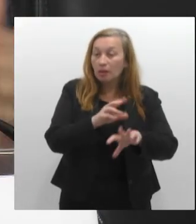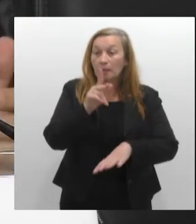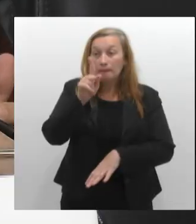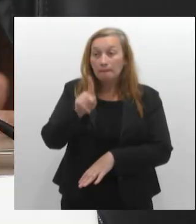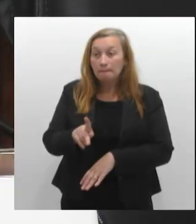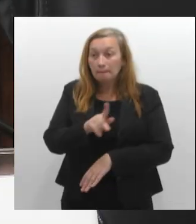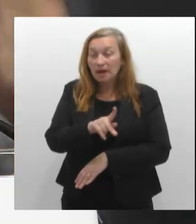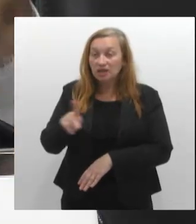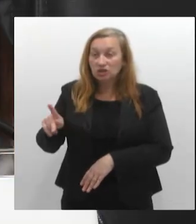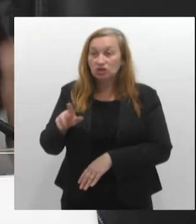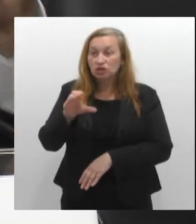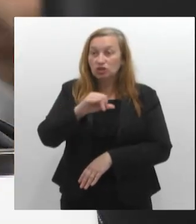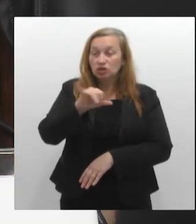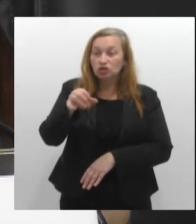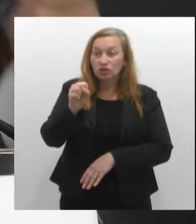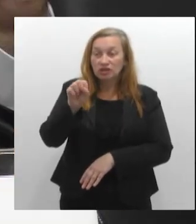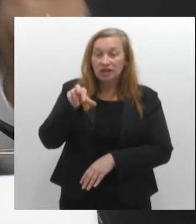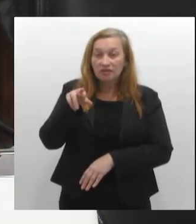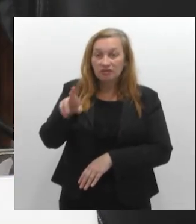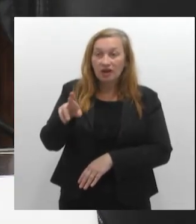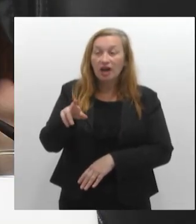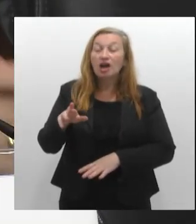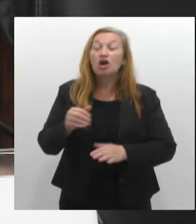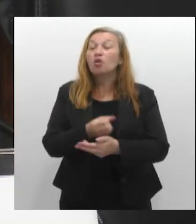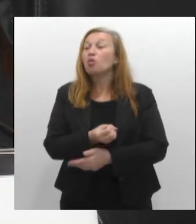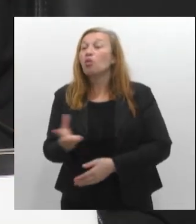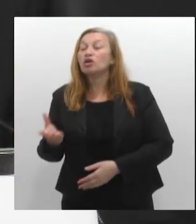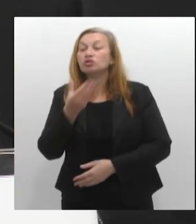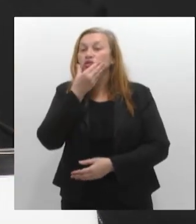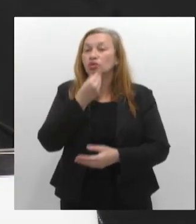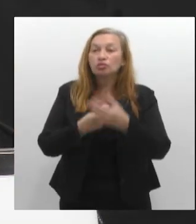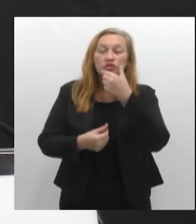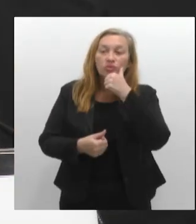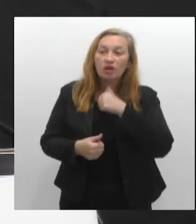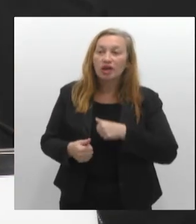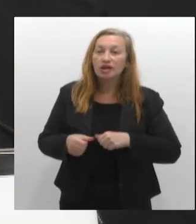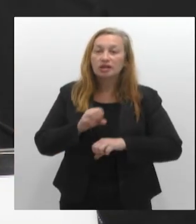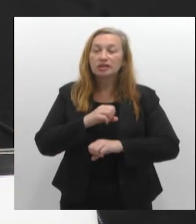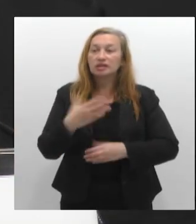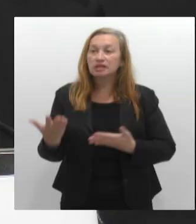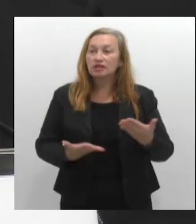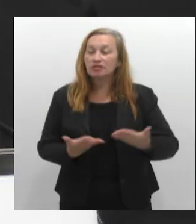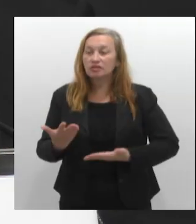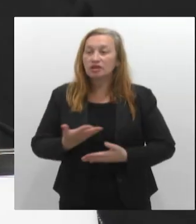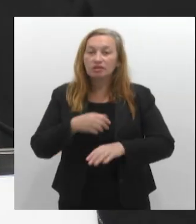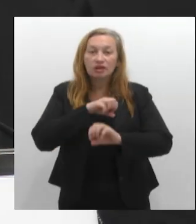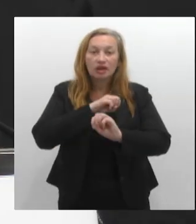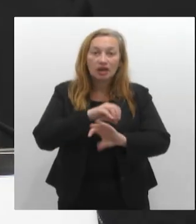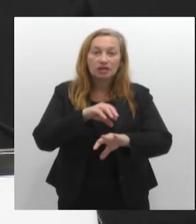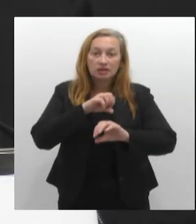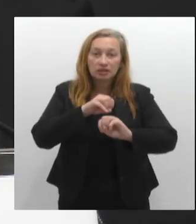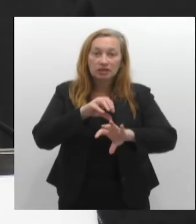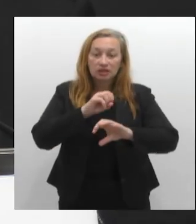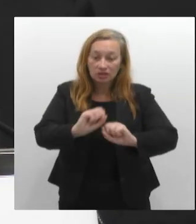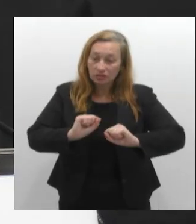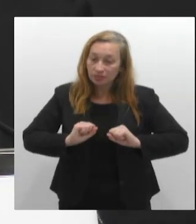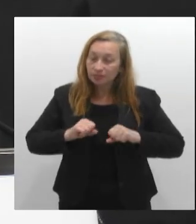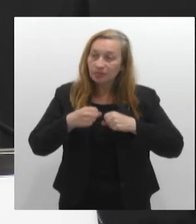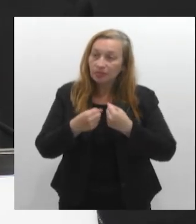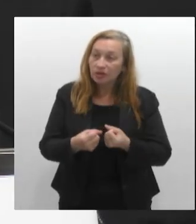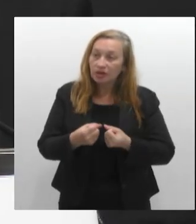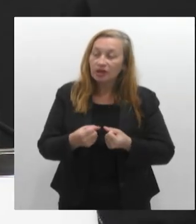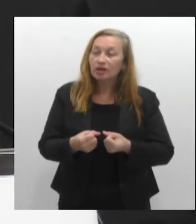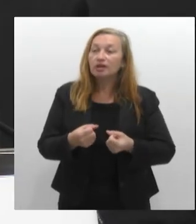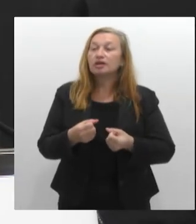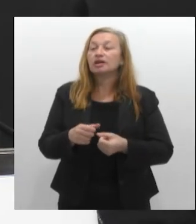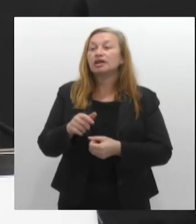meu reitor, quantos homens e mulheres serviram educando, dando suas vidas, para que homens